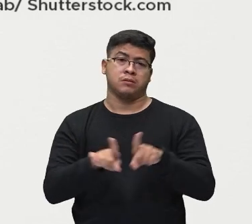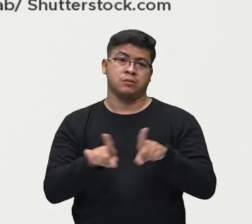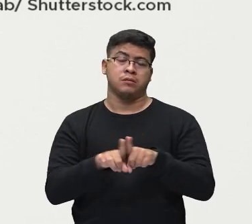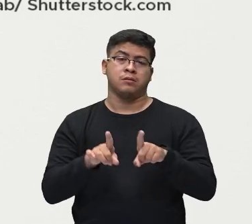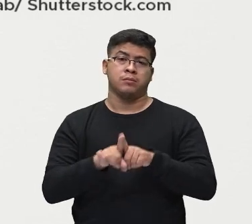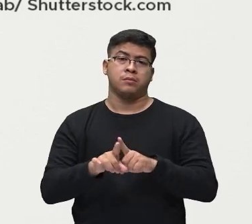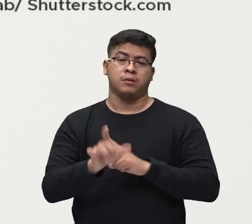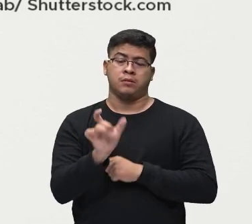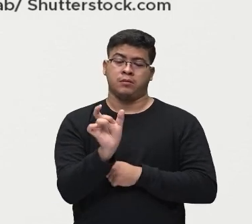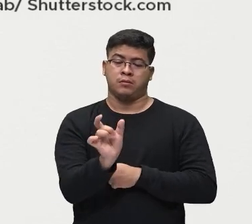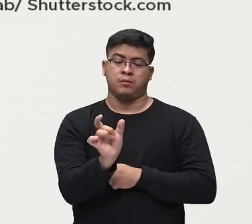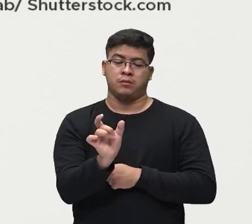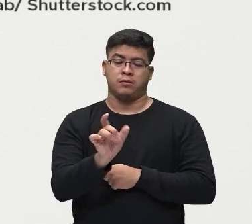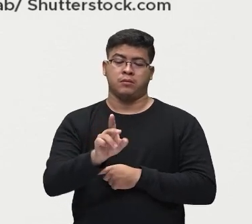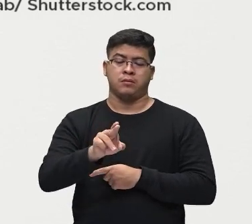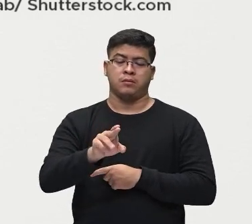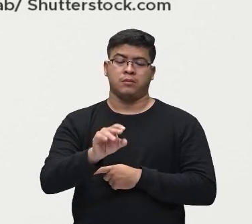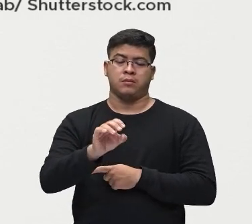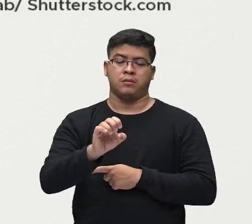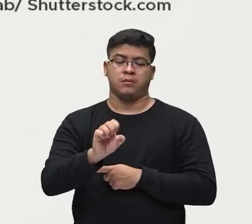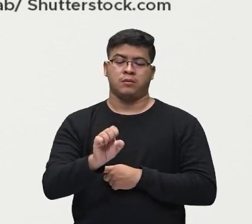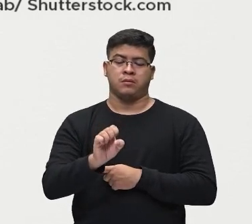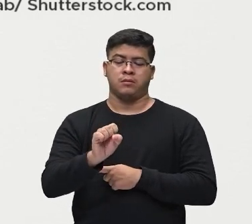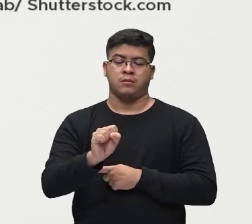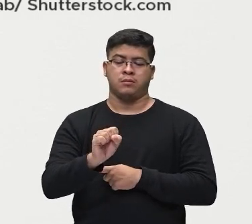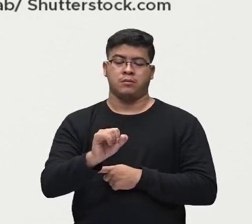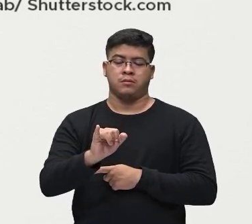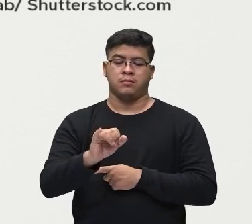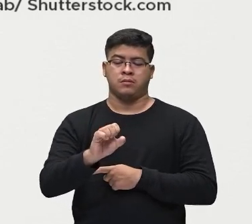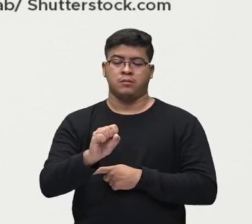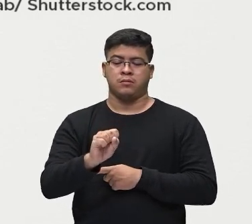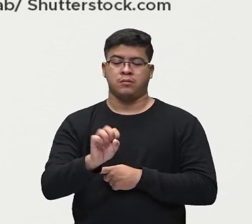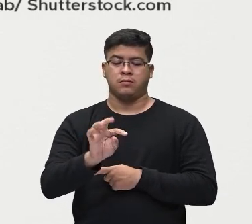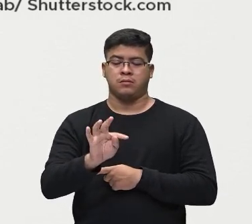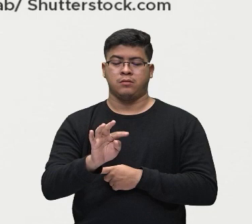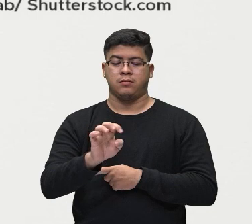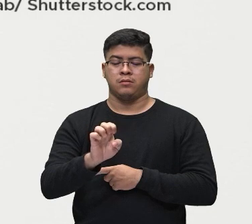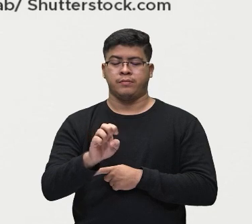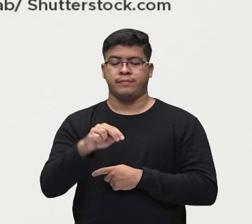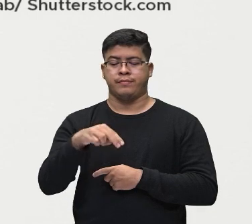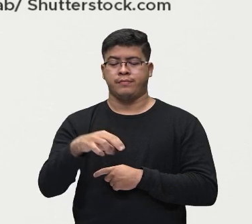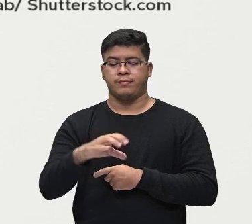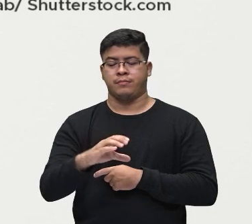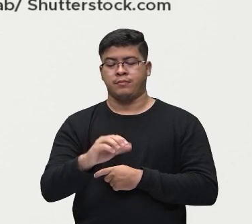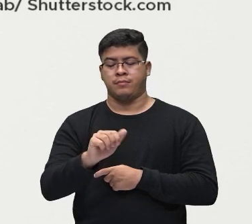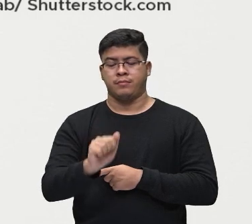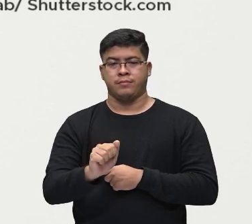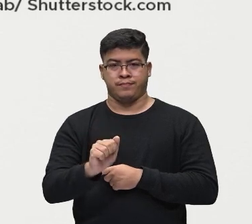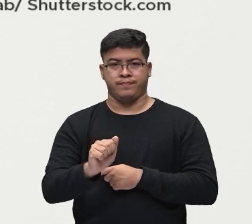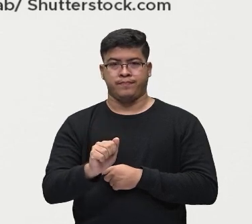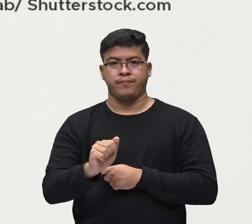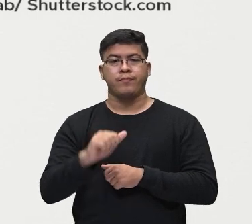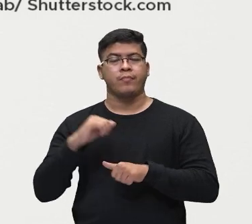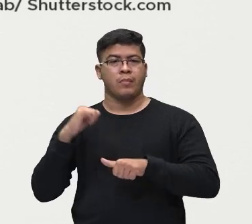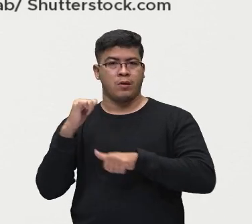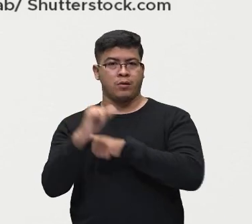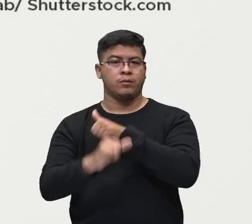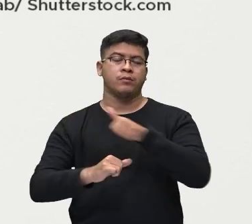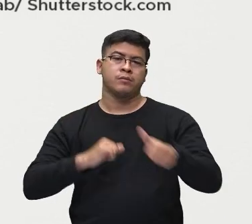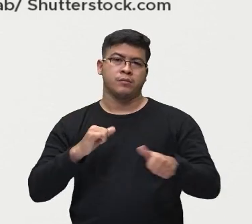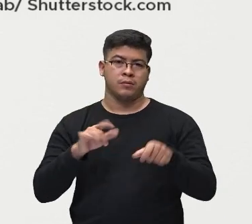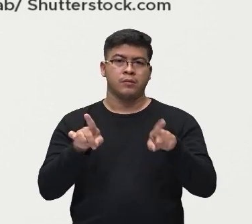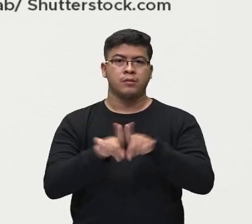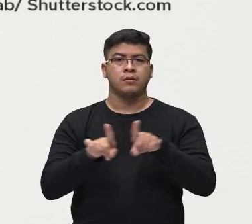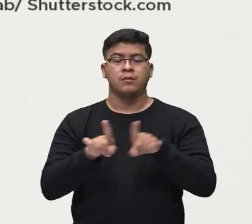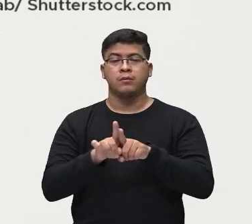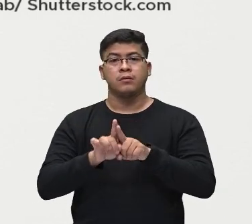a energia elétrica em energia de calor e vai fazer o aquecimento dessa base. Com